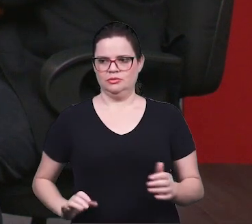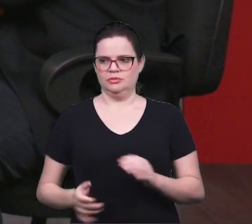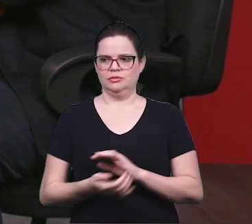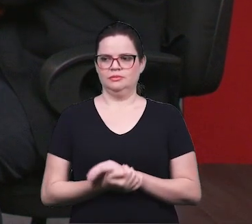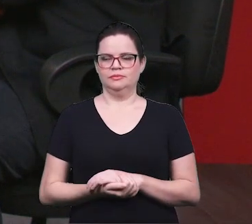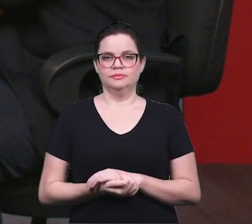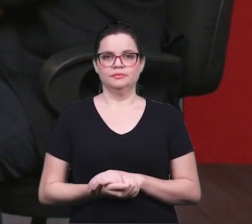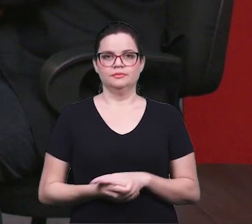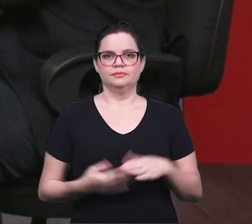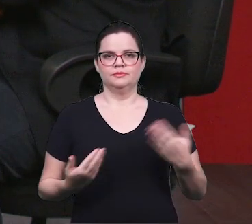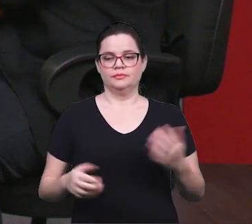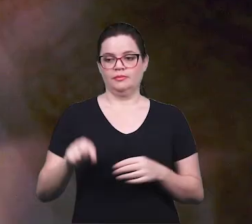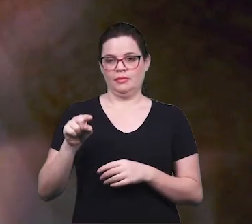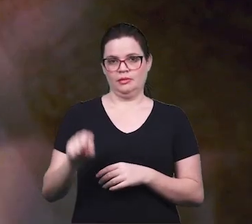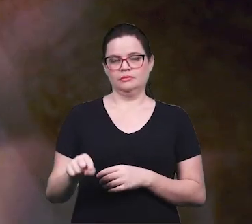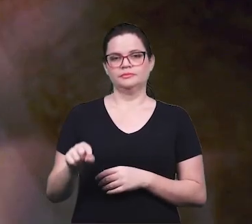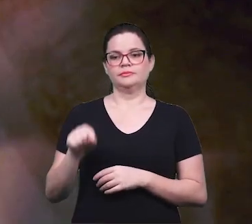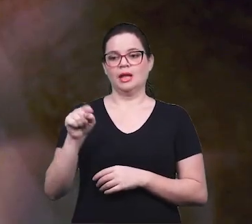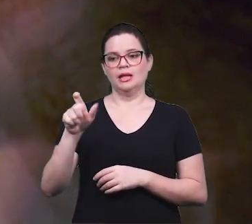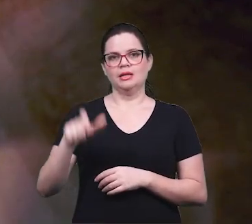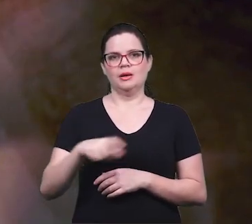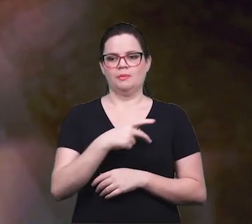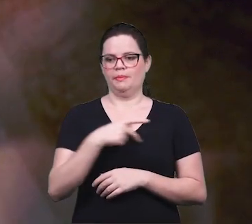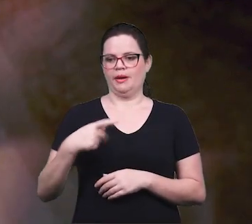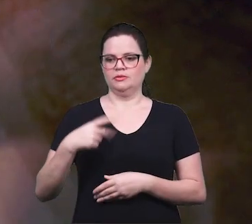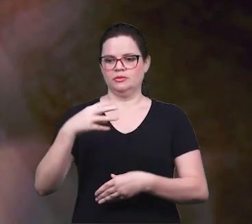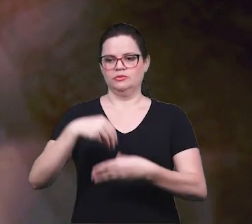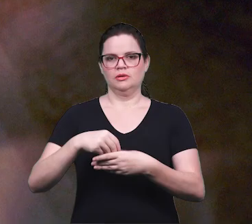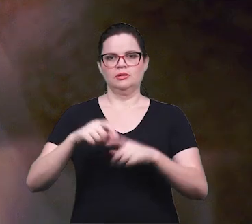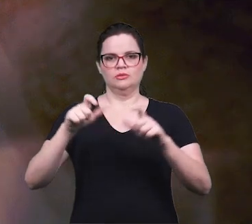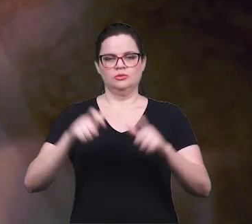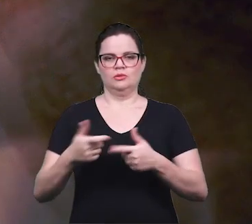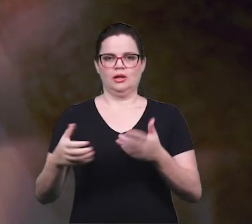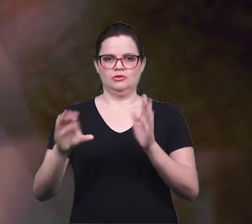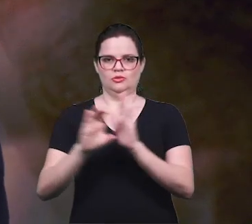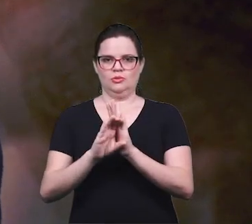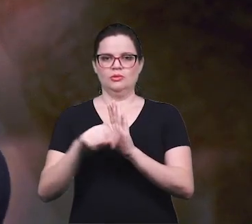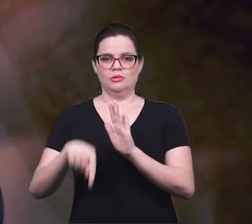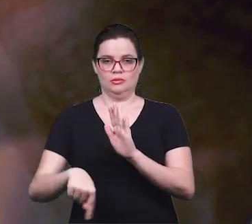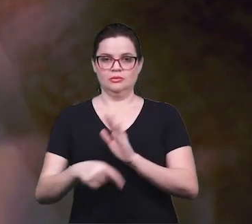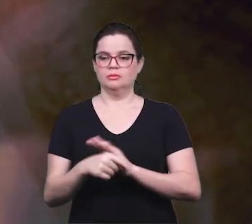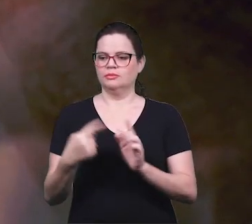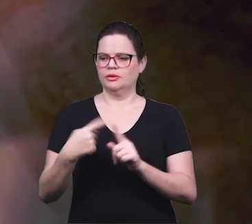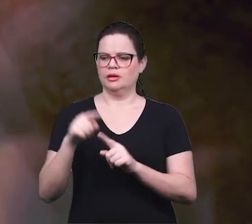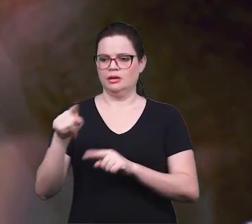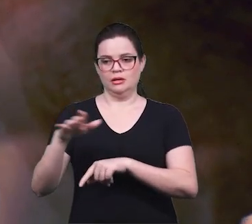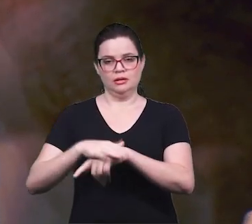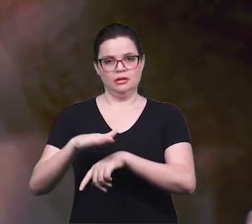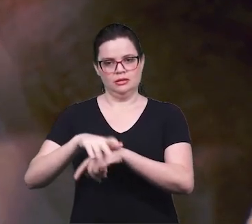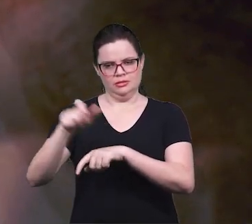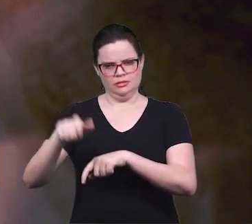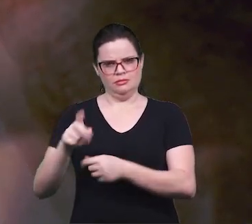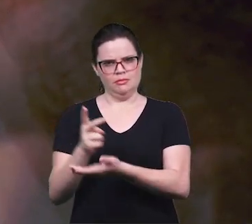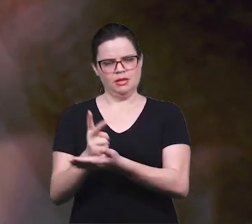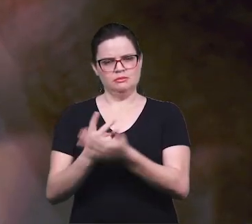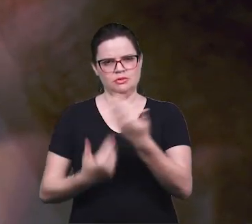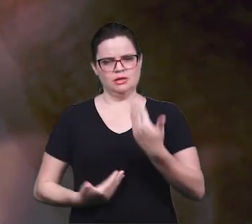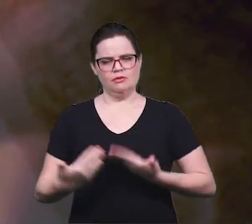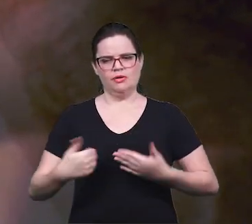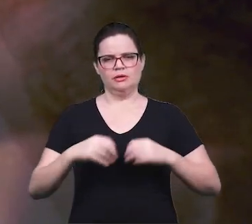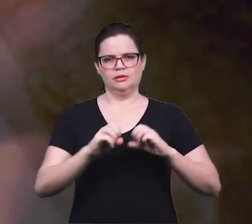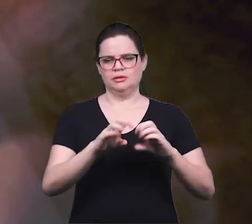era o pastor de Colossos, ele que ensinava, e era o